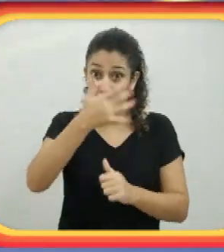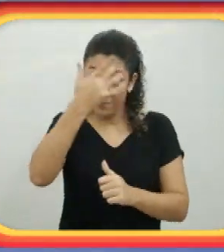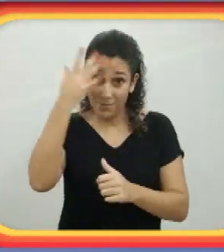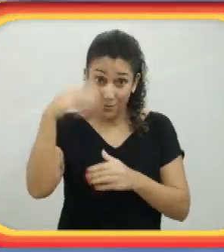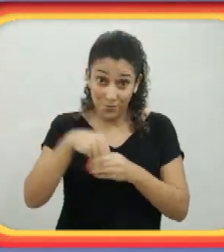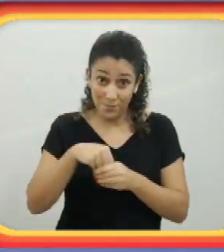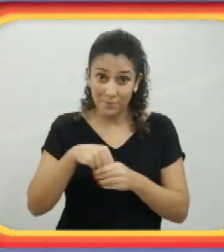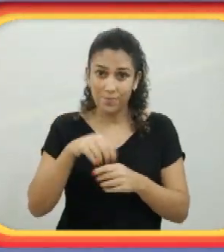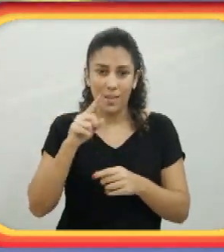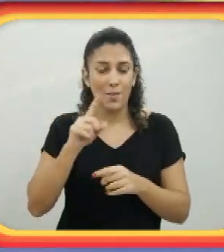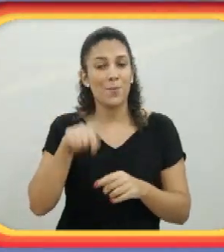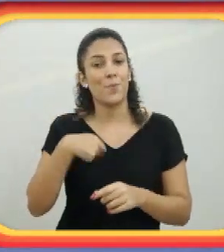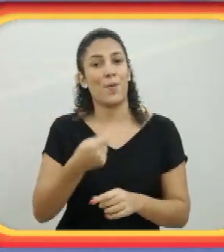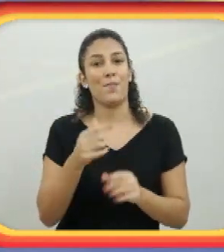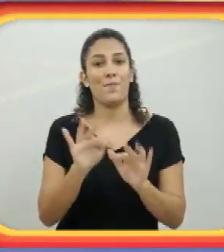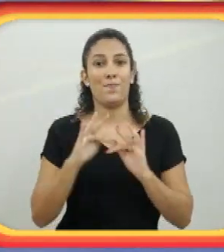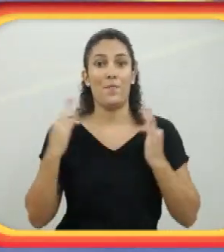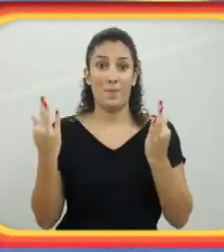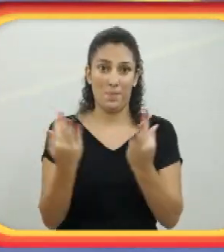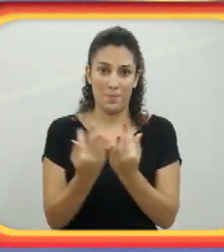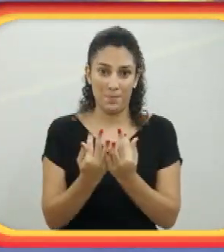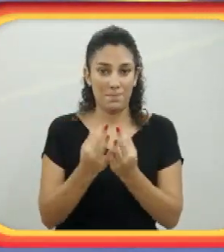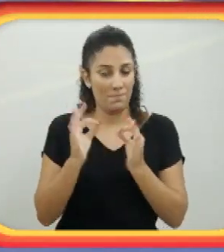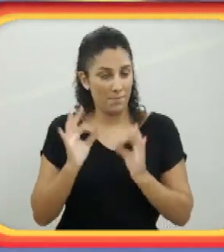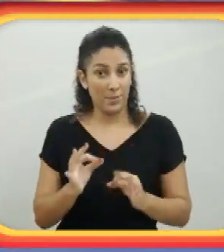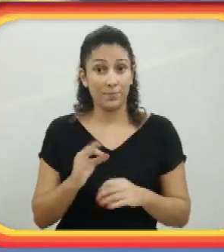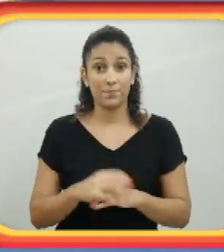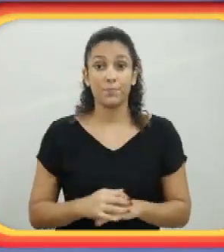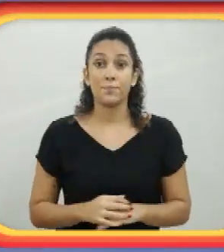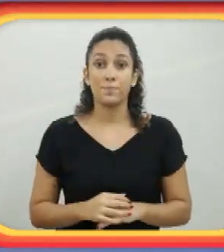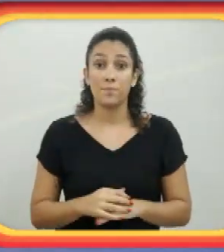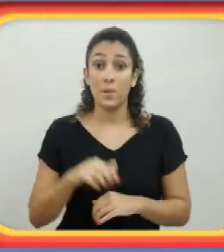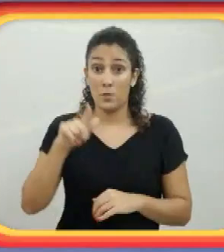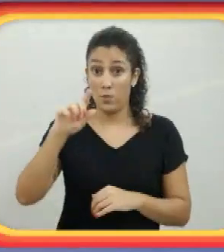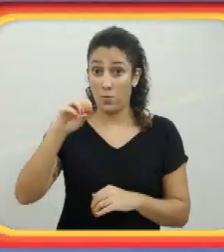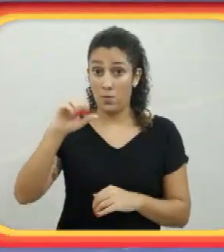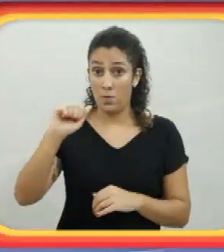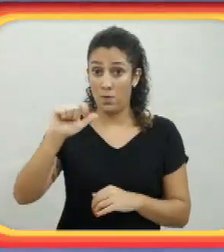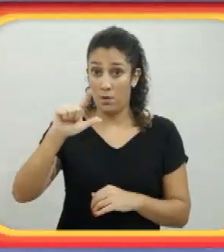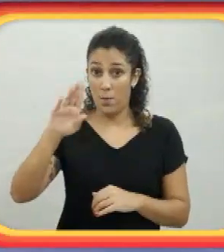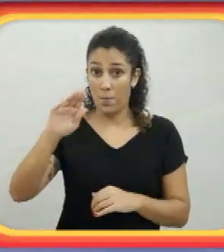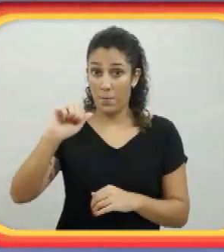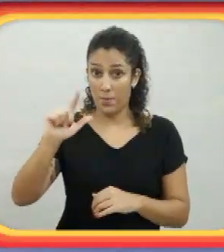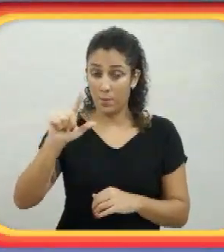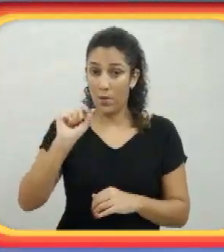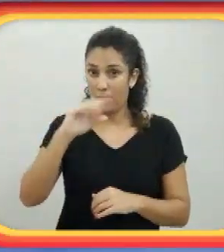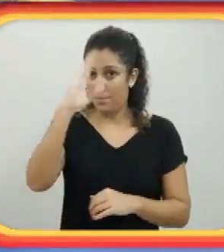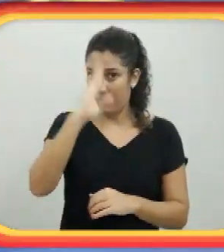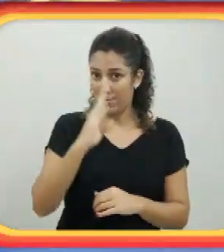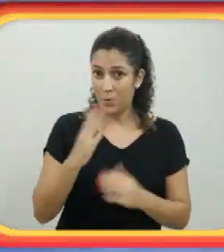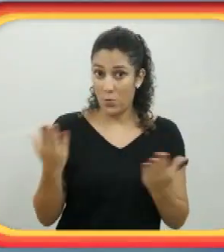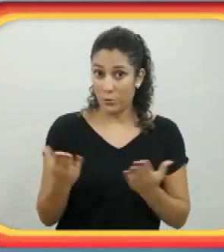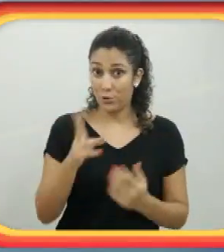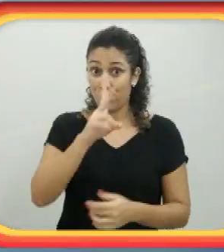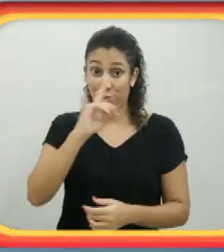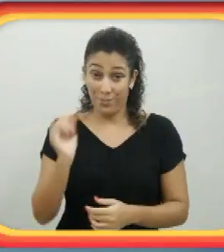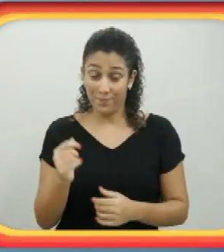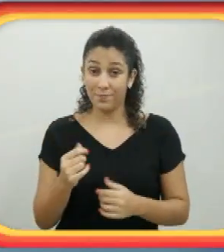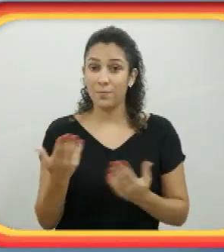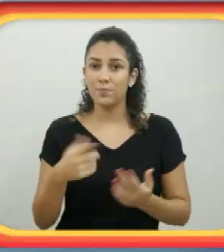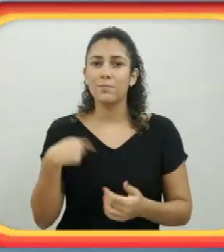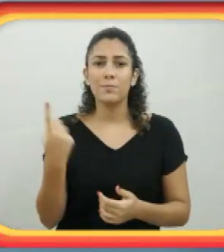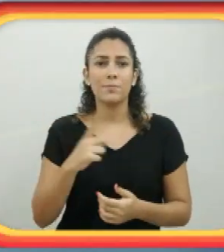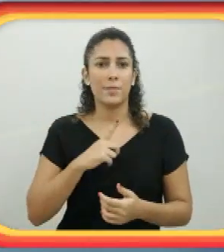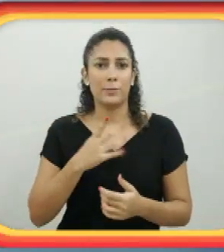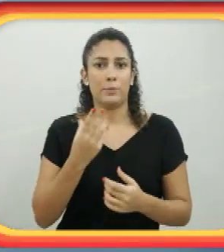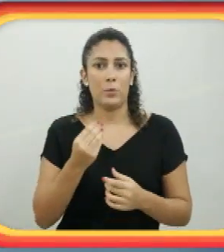ao máximo ao esporte, evoluir a cada dia, para sempre estar dentro desse grupo aqui, estar junto com essa galera aqui que é